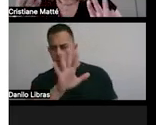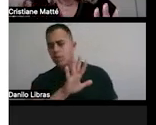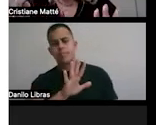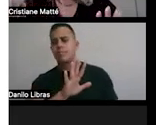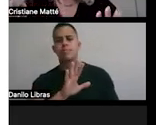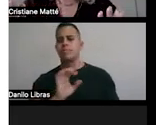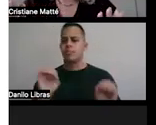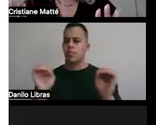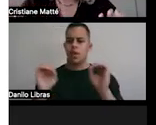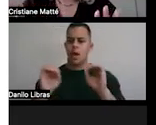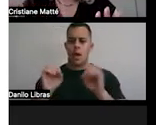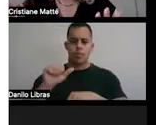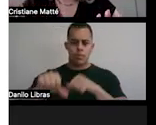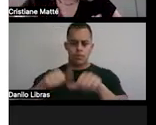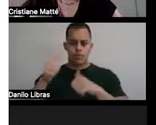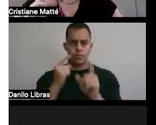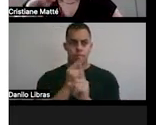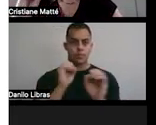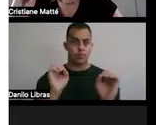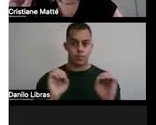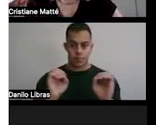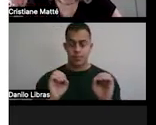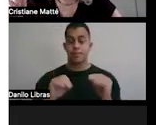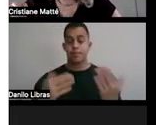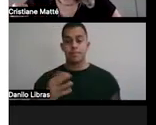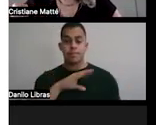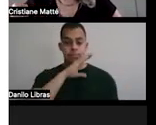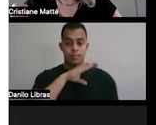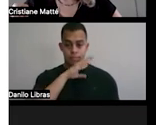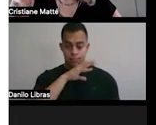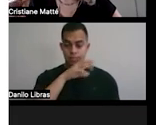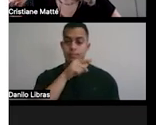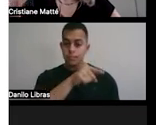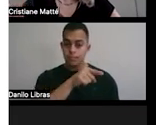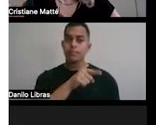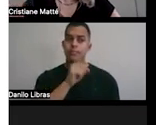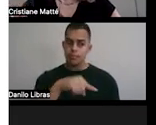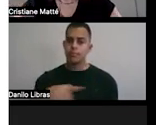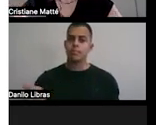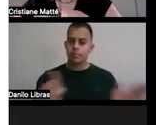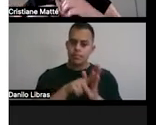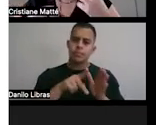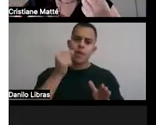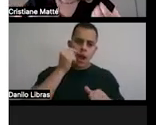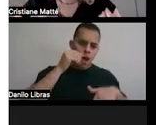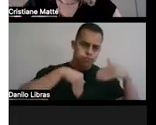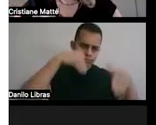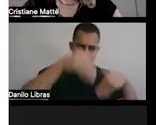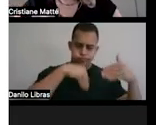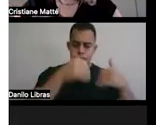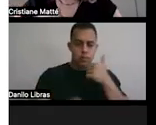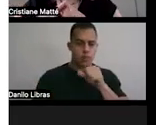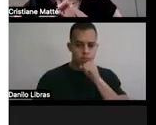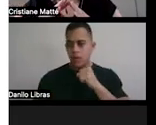Absolutamente nenhuma alteração foi identificada. Então, os animais que são provenientes das mães que nadaram, comparado com as